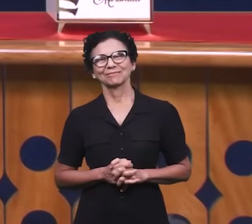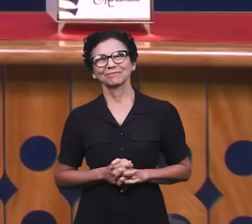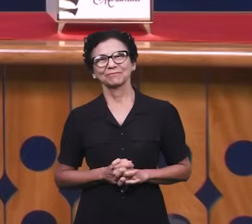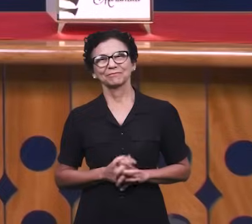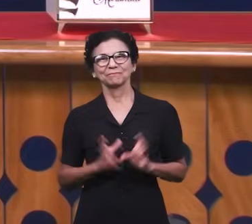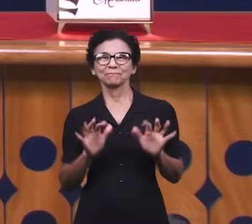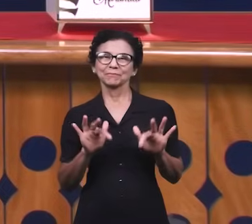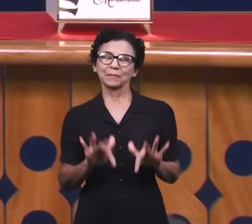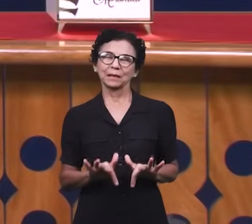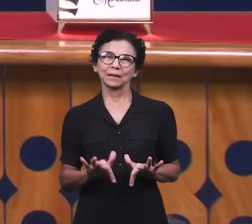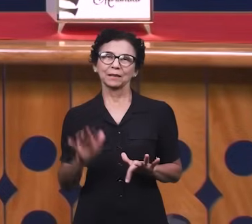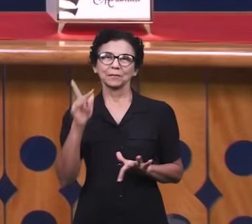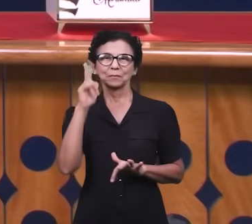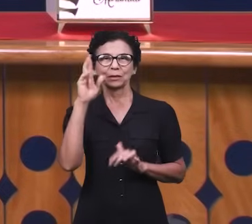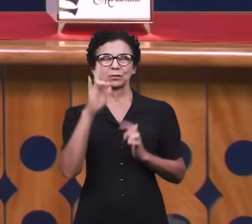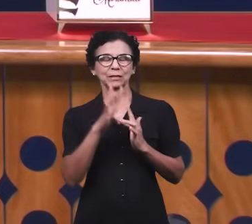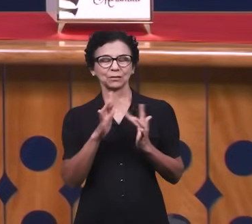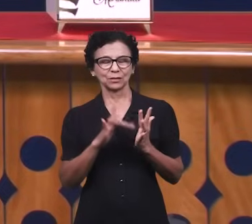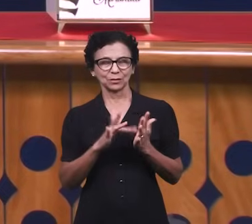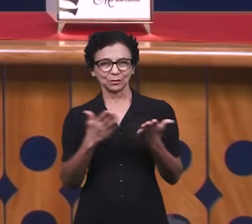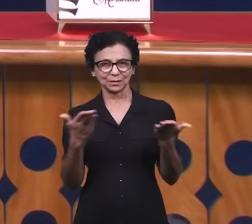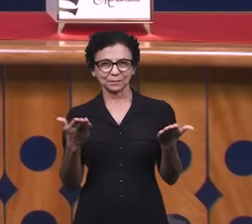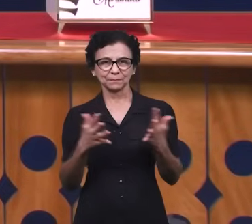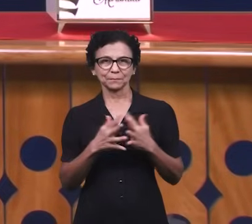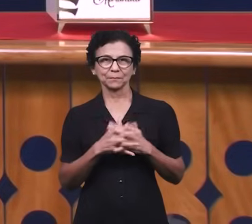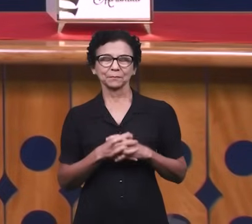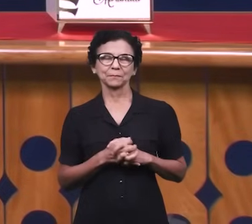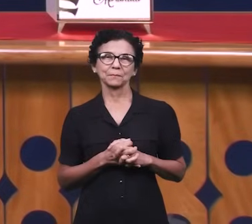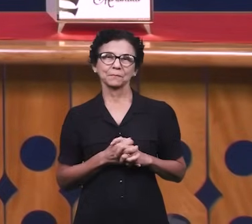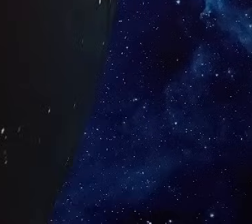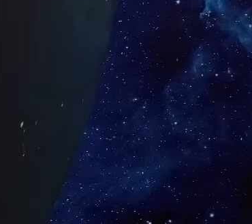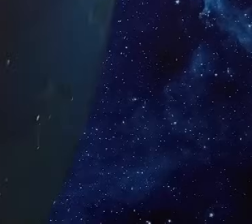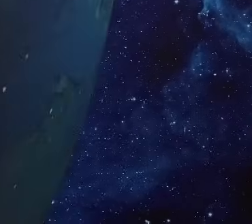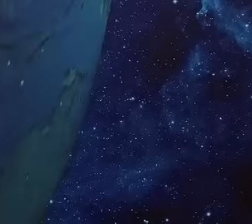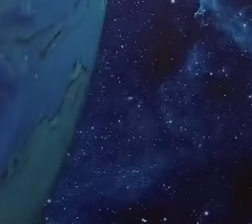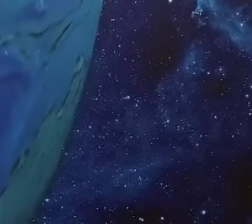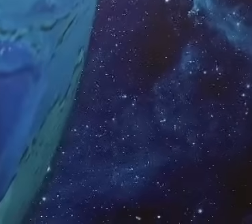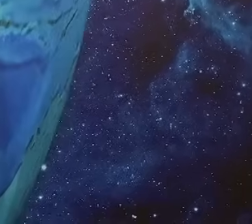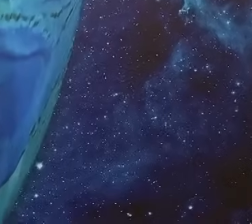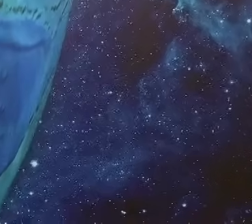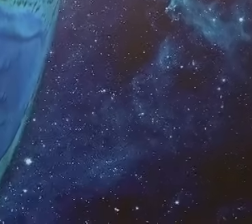3076. Nosso culto se encerra. A paz do Senhor a todos.